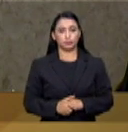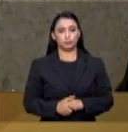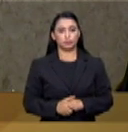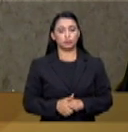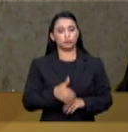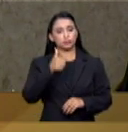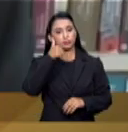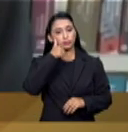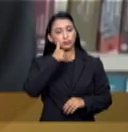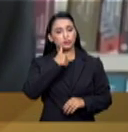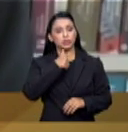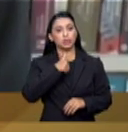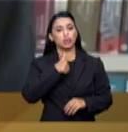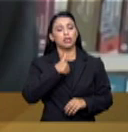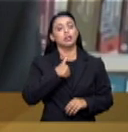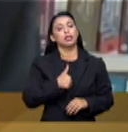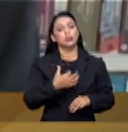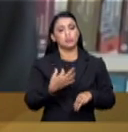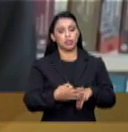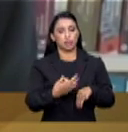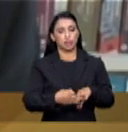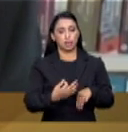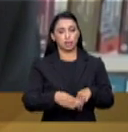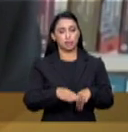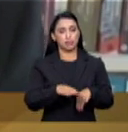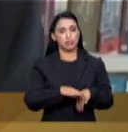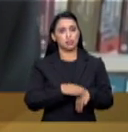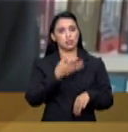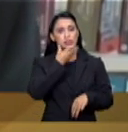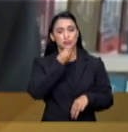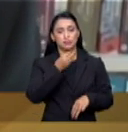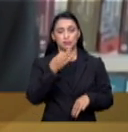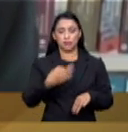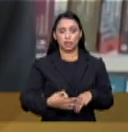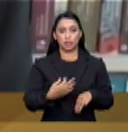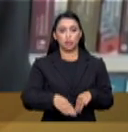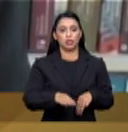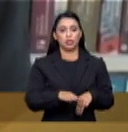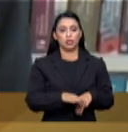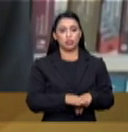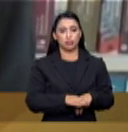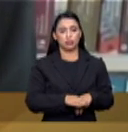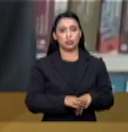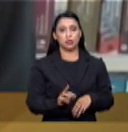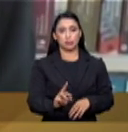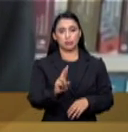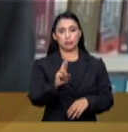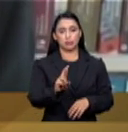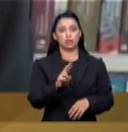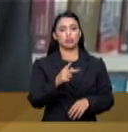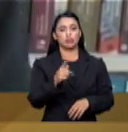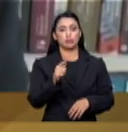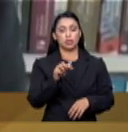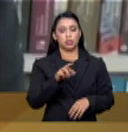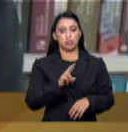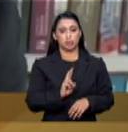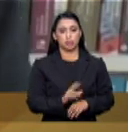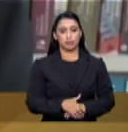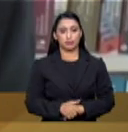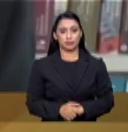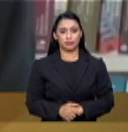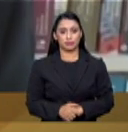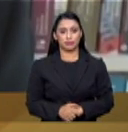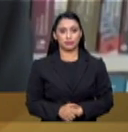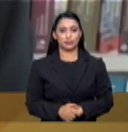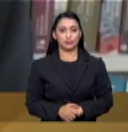Senhoras ministras, senhores ministros, senhor representante do Ministério Público, muito boa tarde.